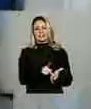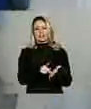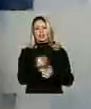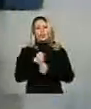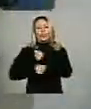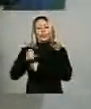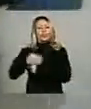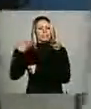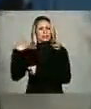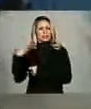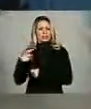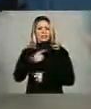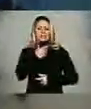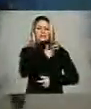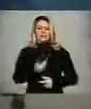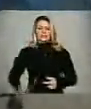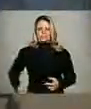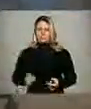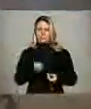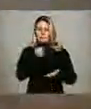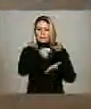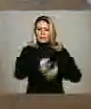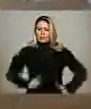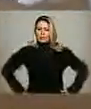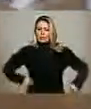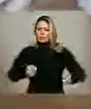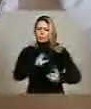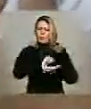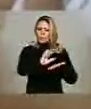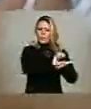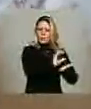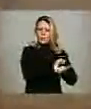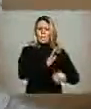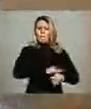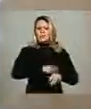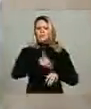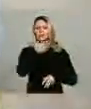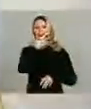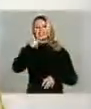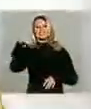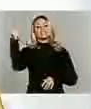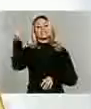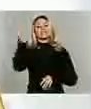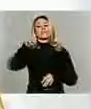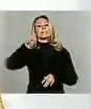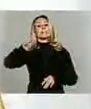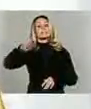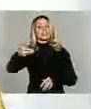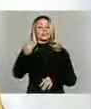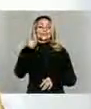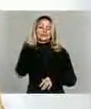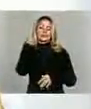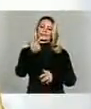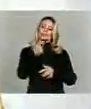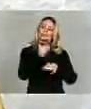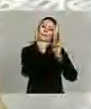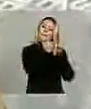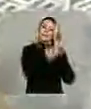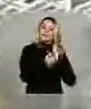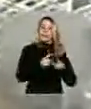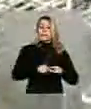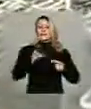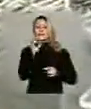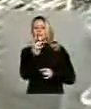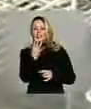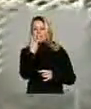ano passado, o governo destinou mais de 47 milhões de reais para este programa. Mesmo assim,